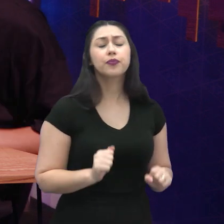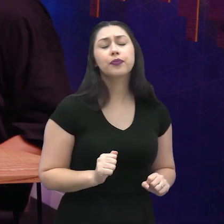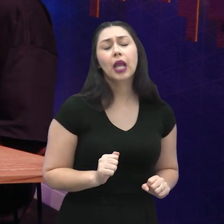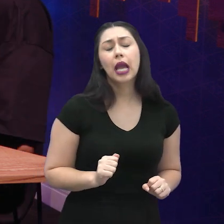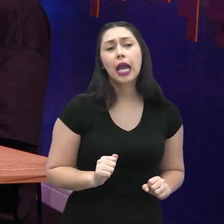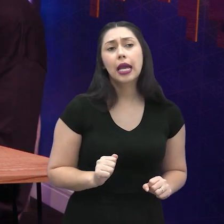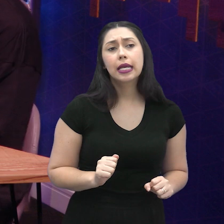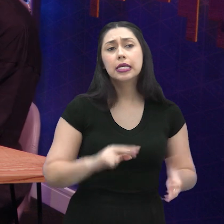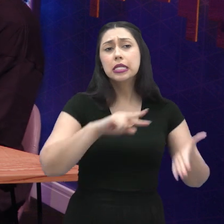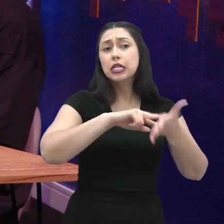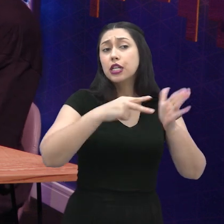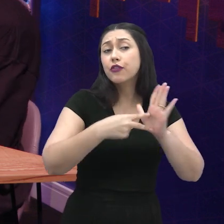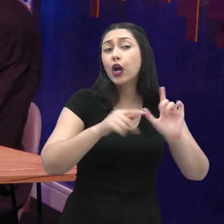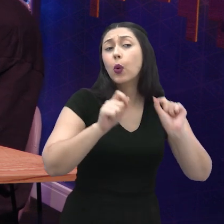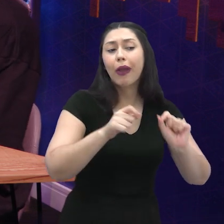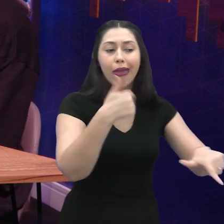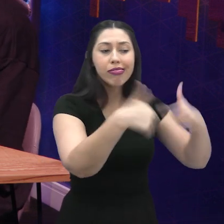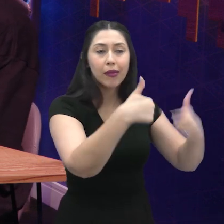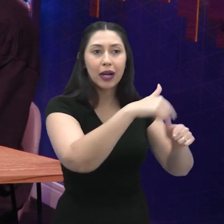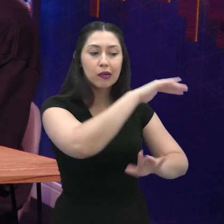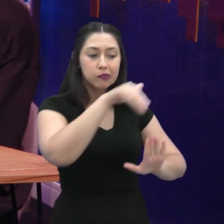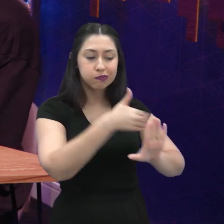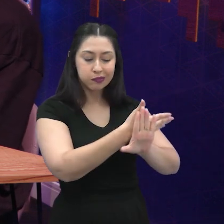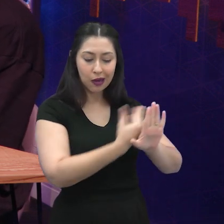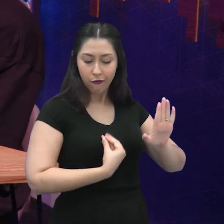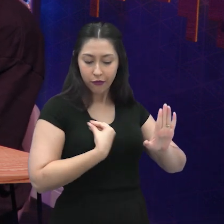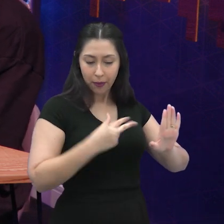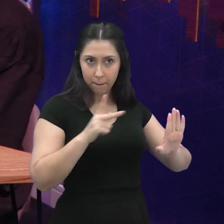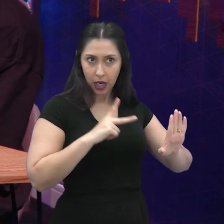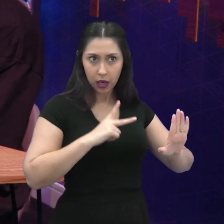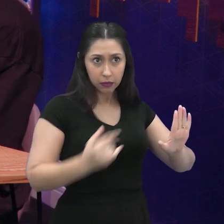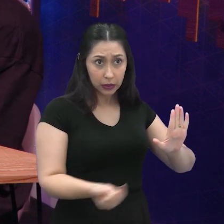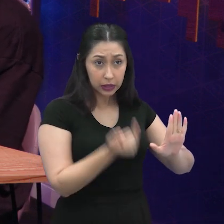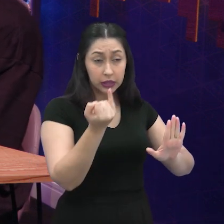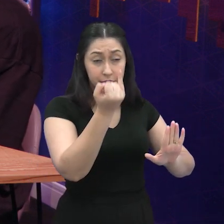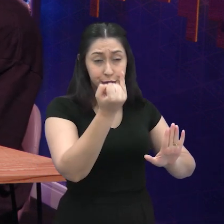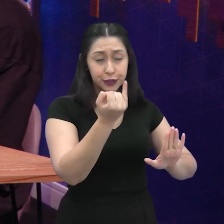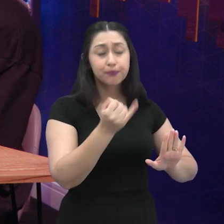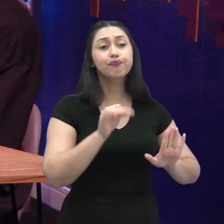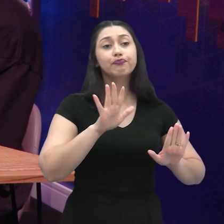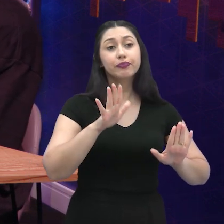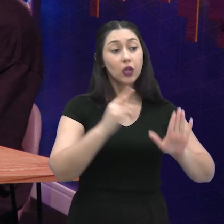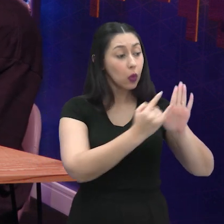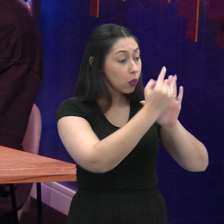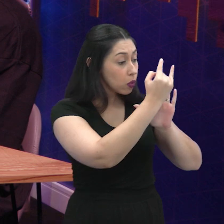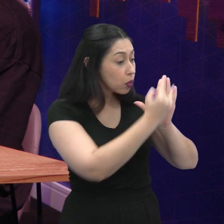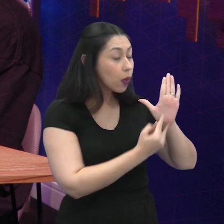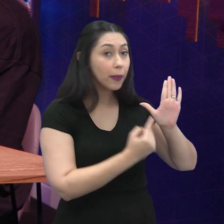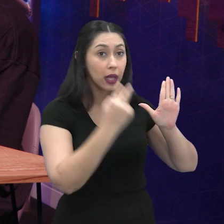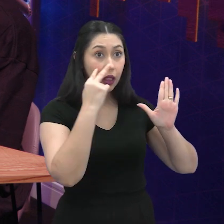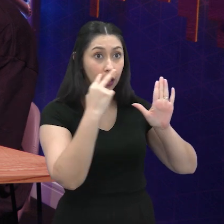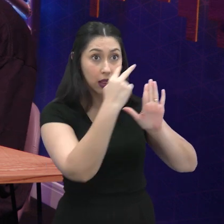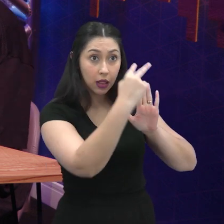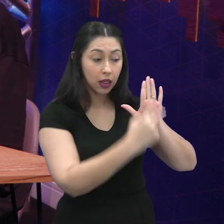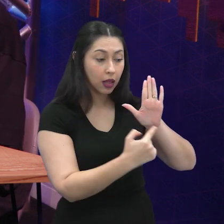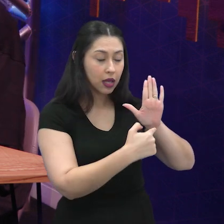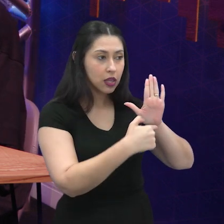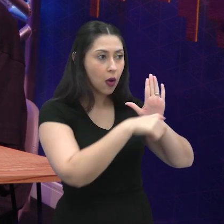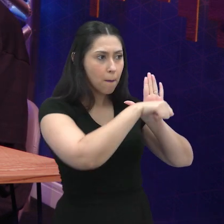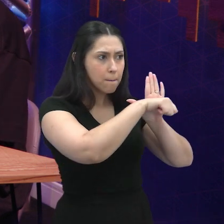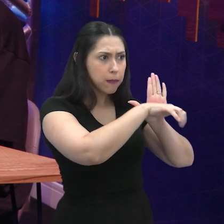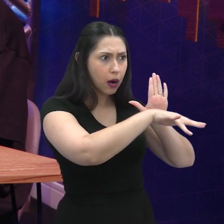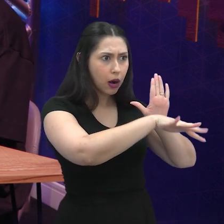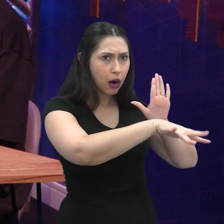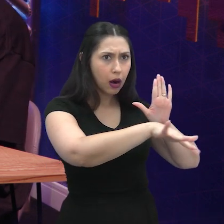colinha aqui. E o VAT, ele é isso, né? Vida além do trabalho. E a gente vai ler aqui um documento, que foi um documento